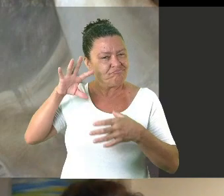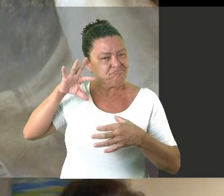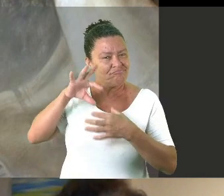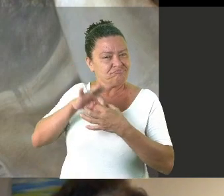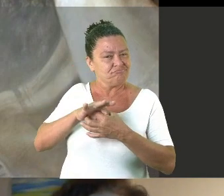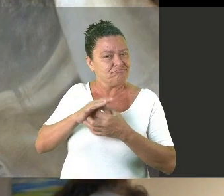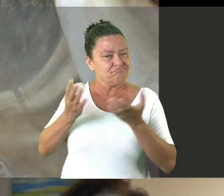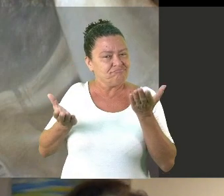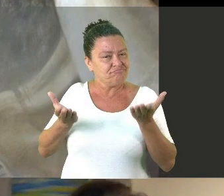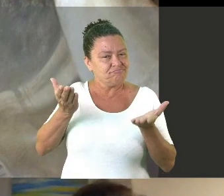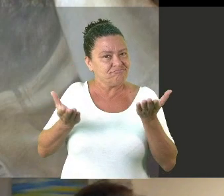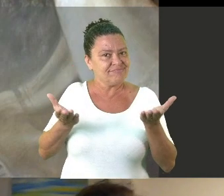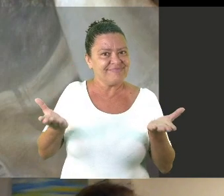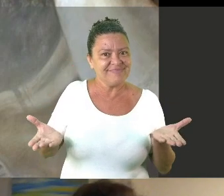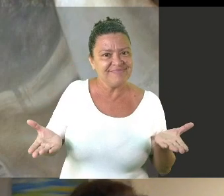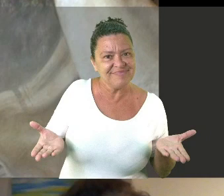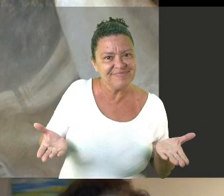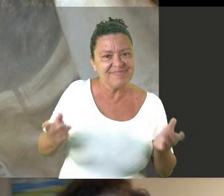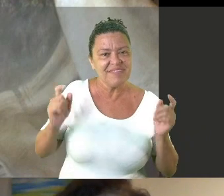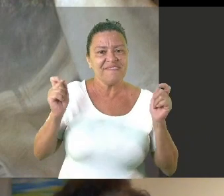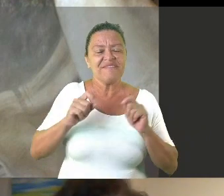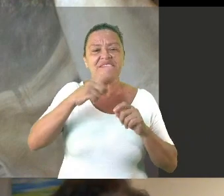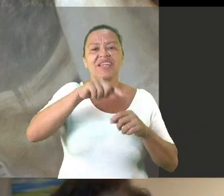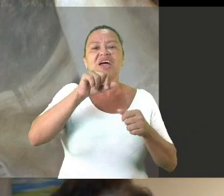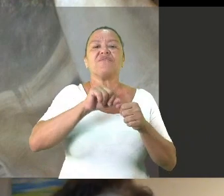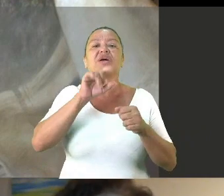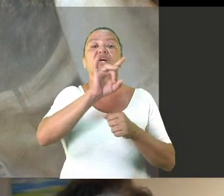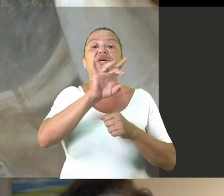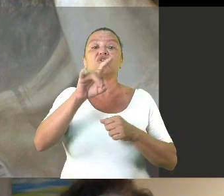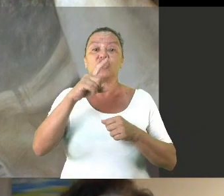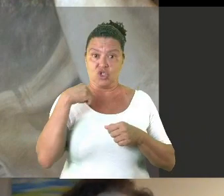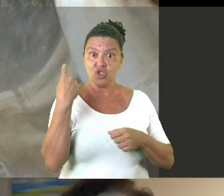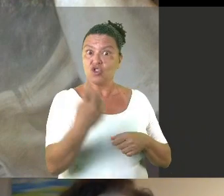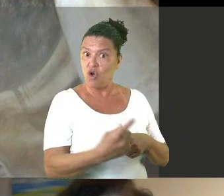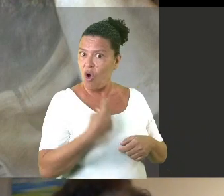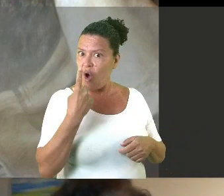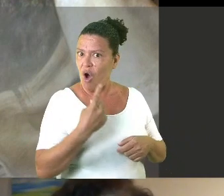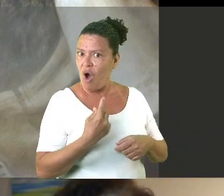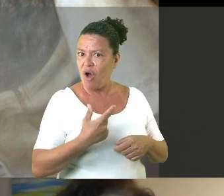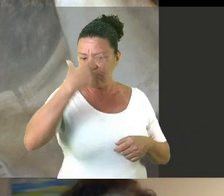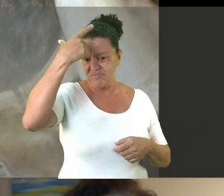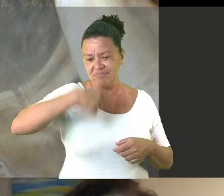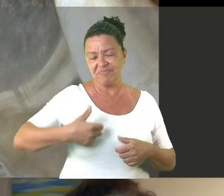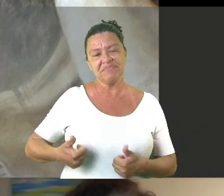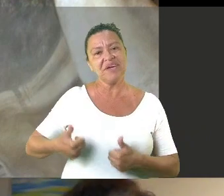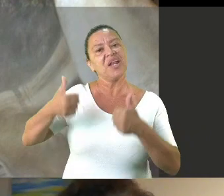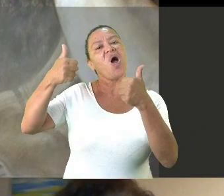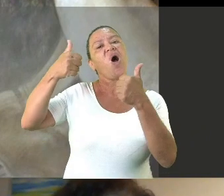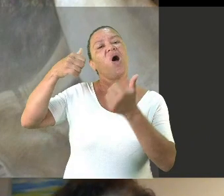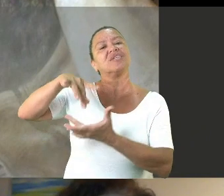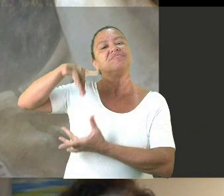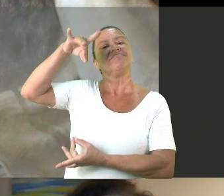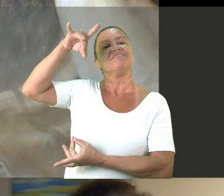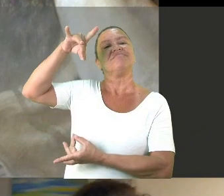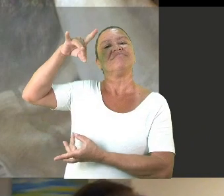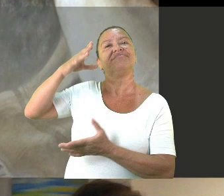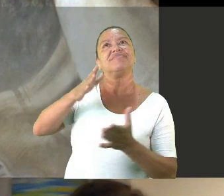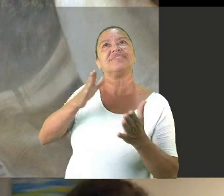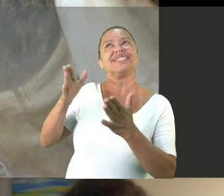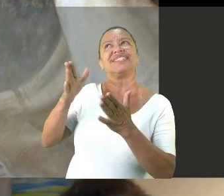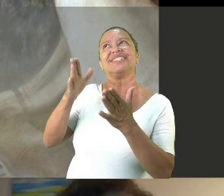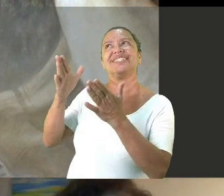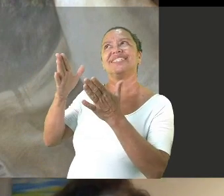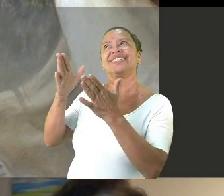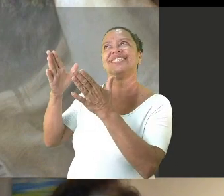fé equilibrada e que vai fazer de cada um de nós criaturas melhores, espíritos encaminhados